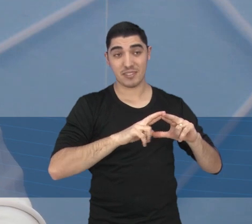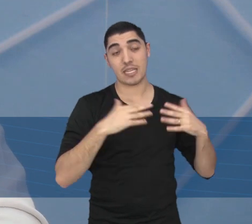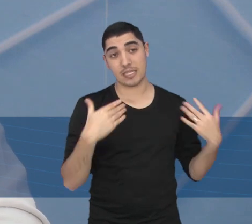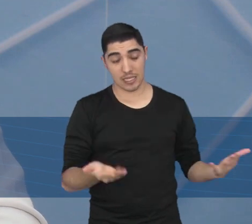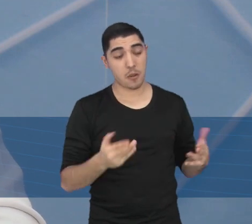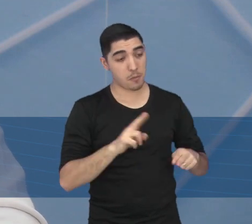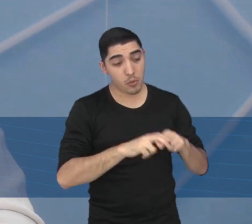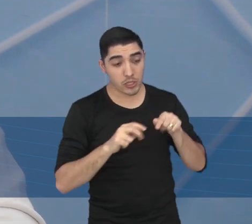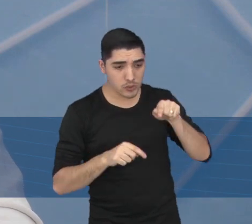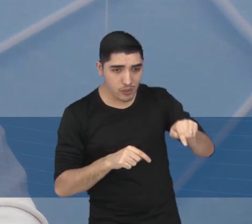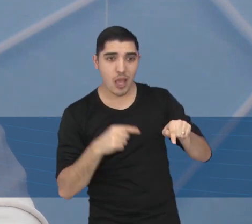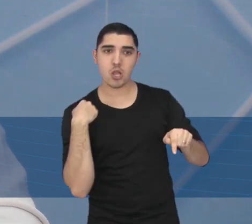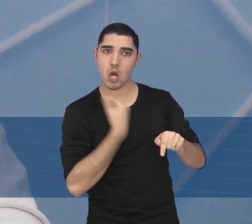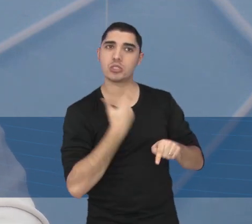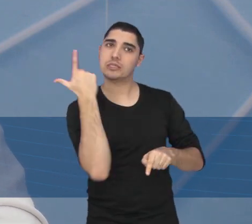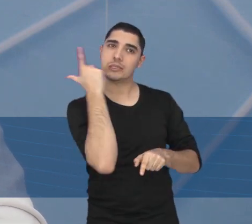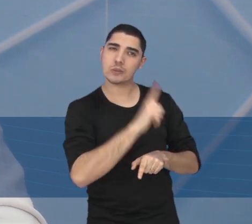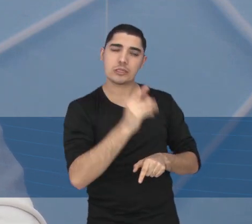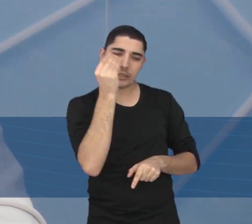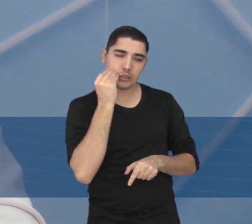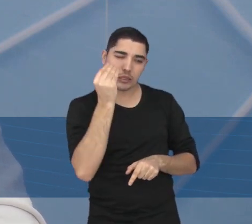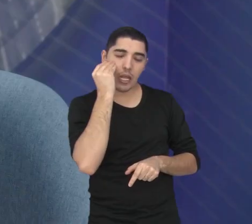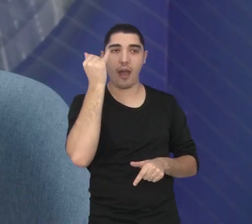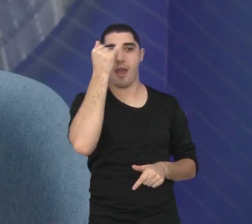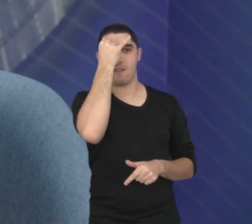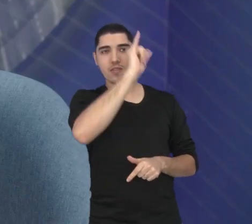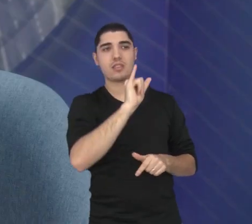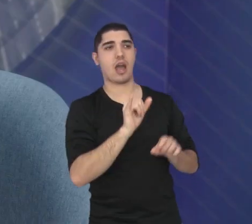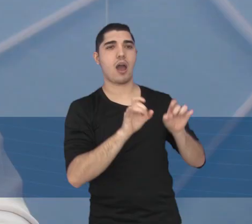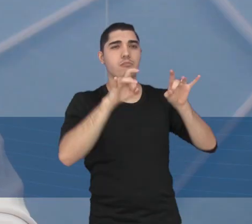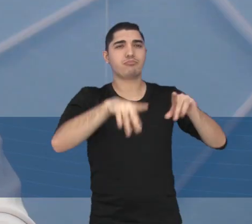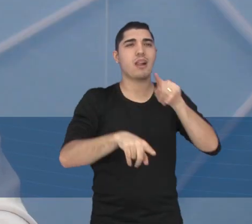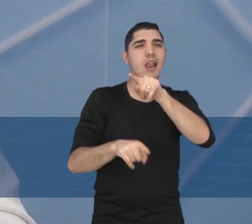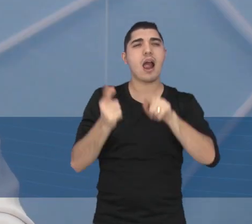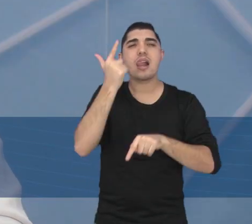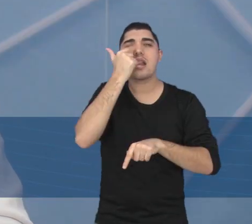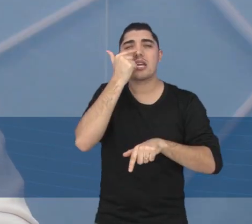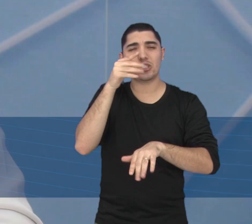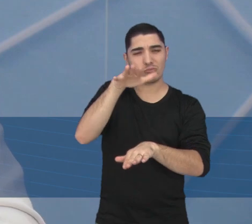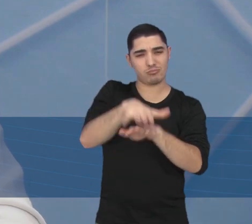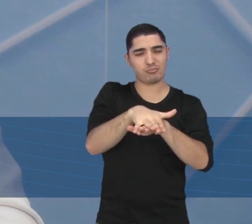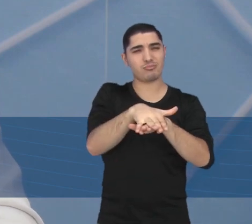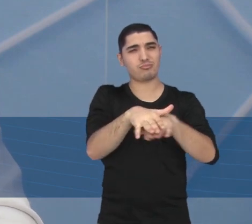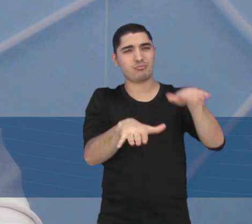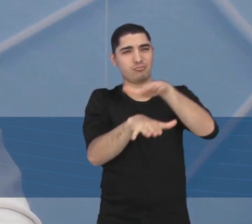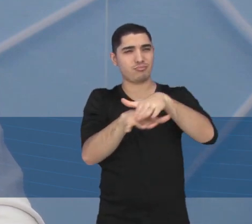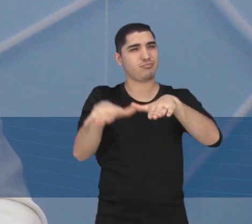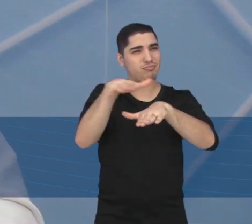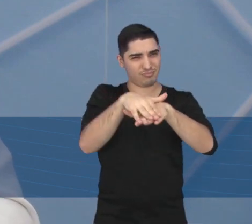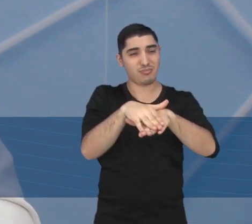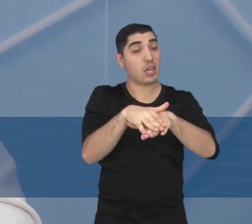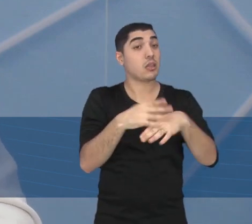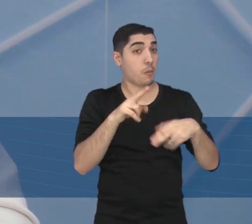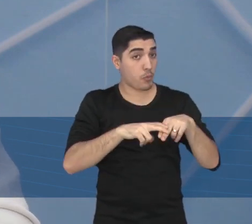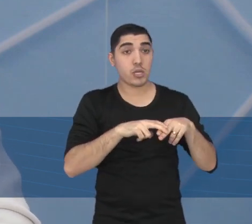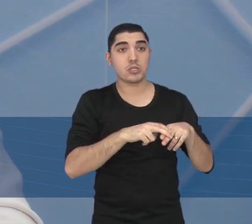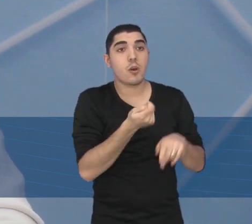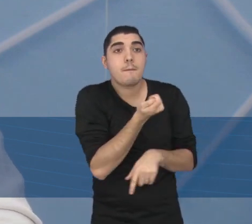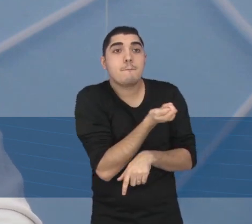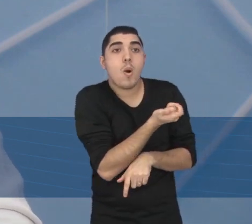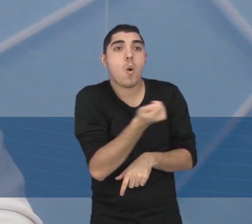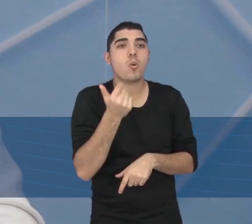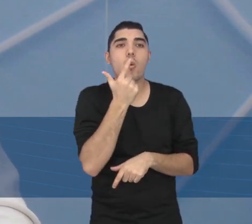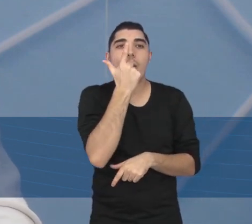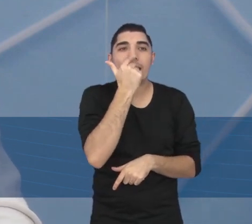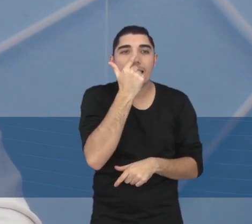para coprocessamento, justamente para evitar que seja enviado para aterros, né? Então, para nós, não tem muito lixo eletrônico, é muito